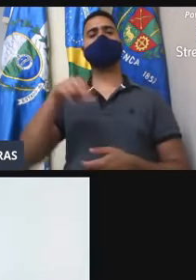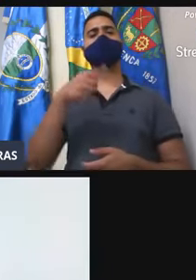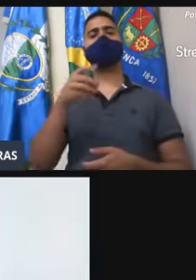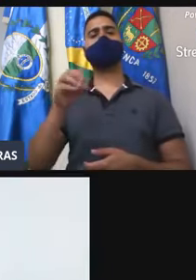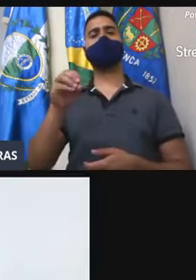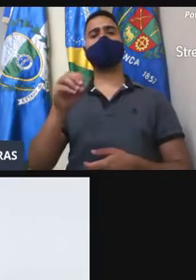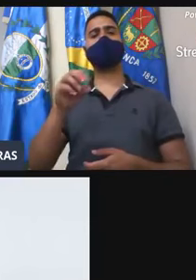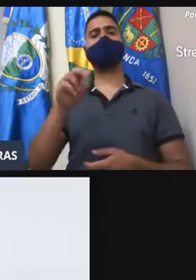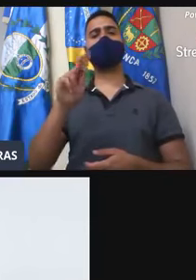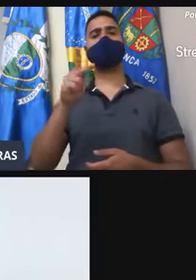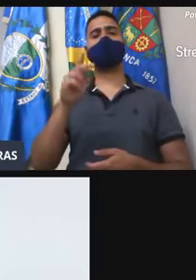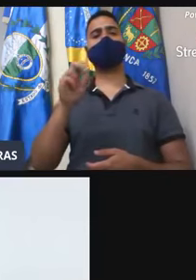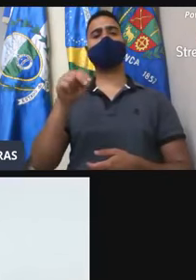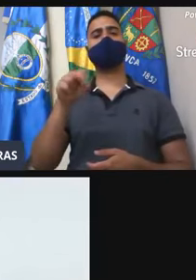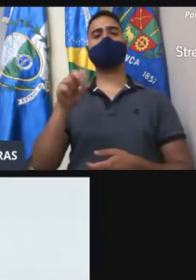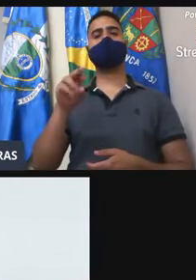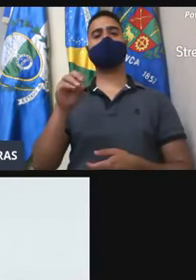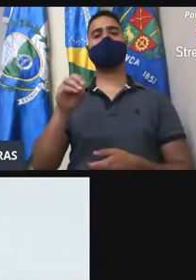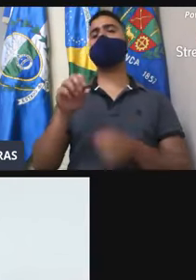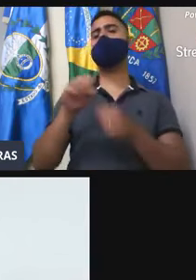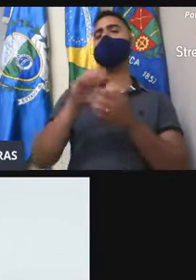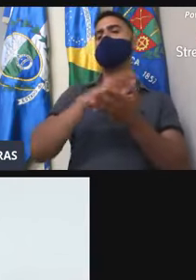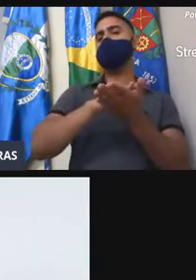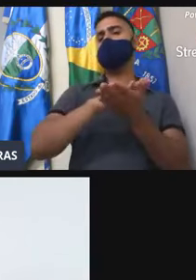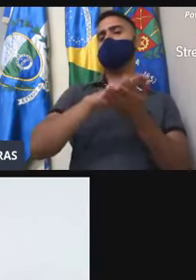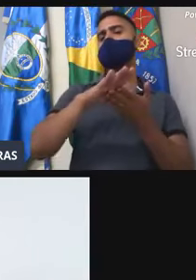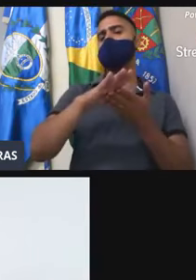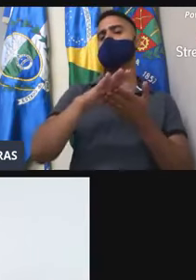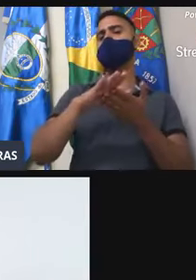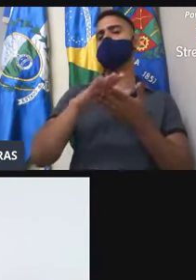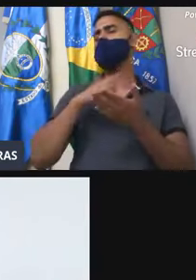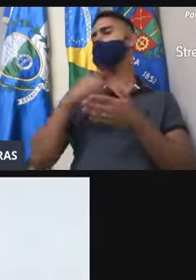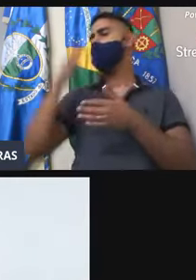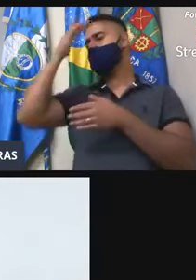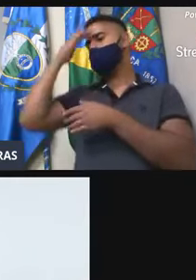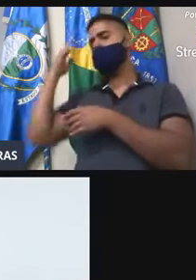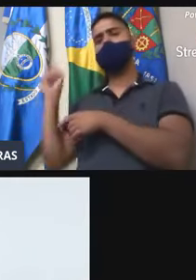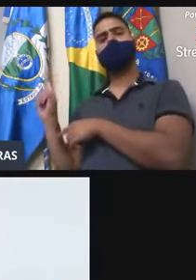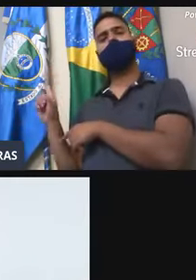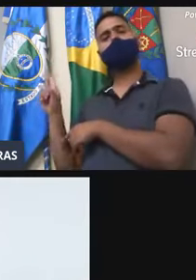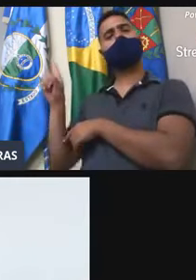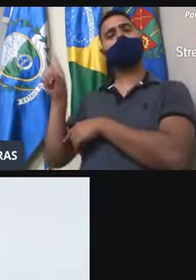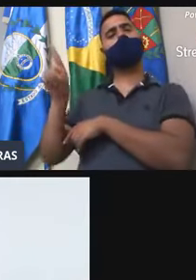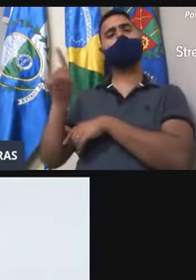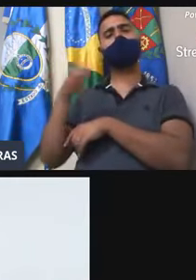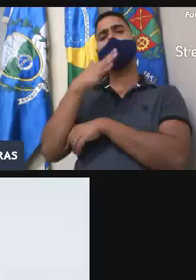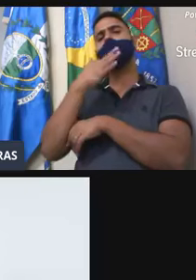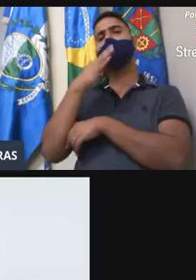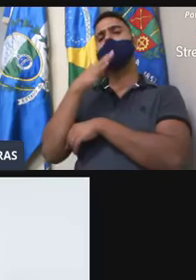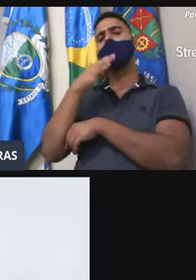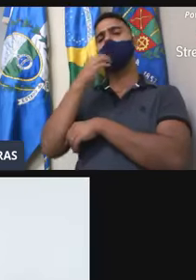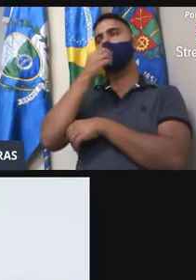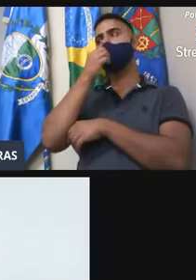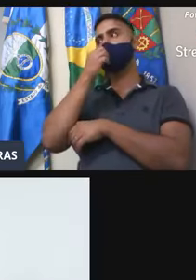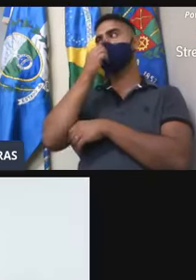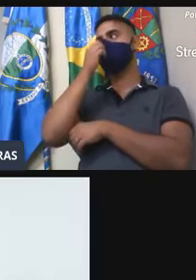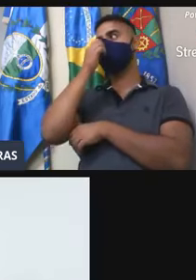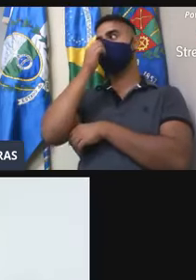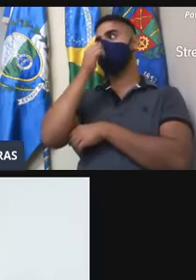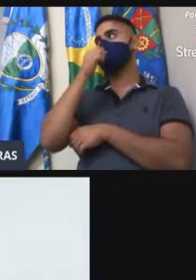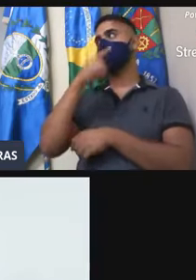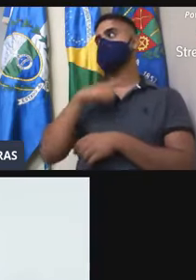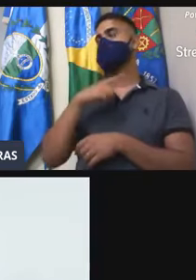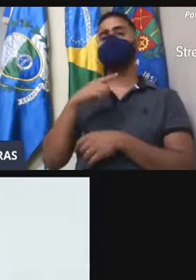hoje, devido àquele asfalto lá, o João Honório está recebendo muitas visitas, nós temos até tido assim, até tido